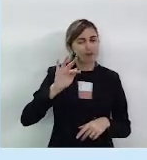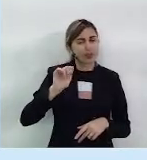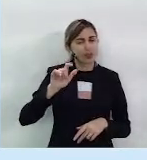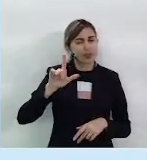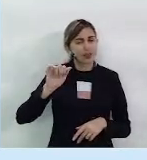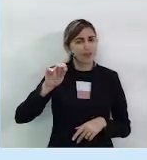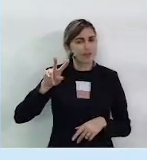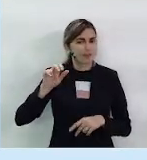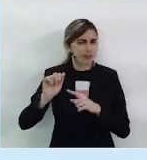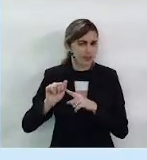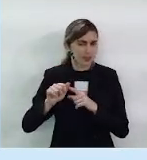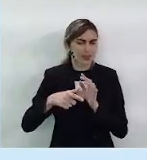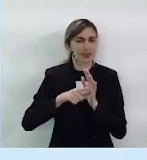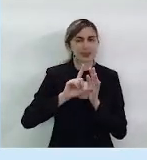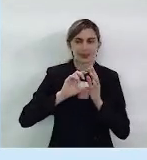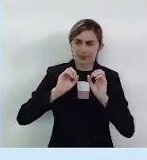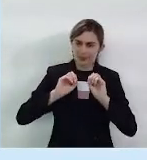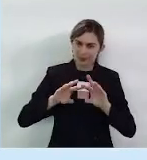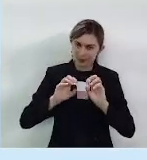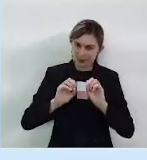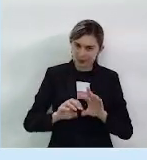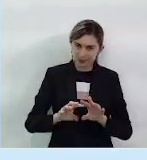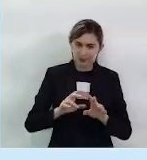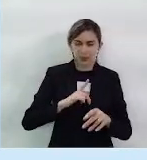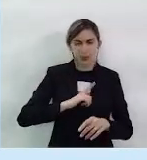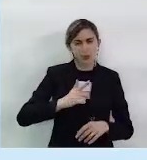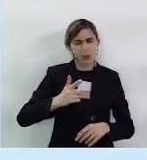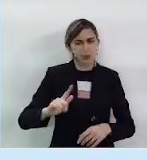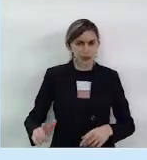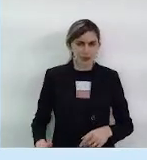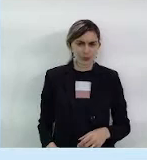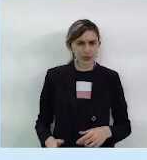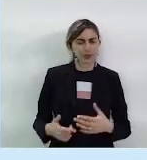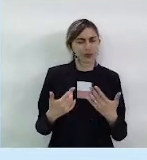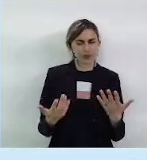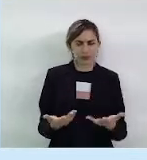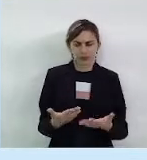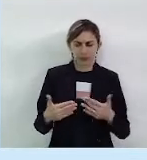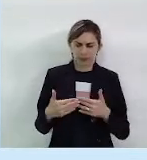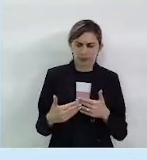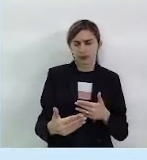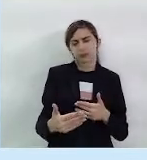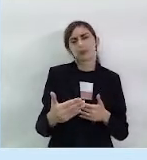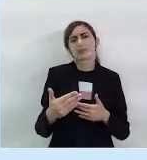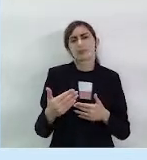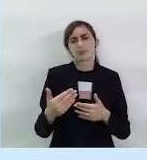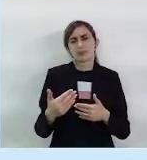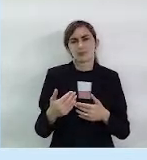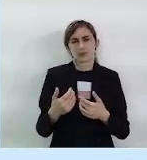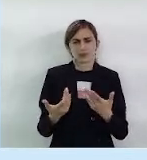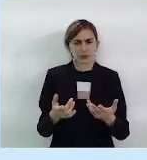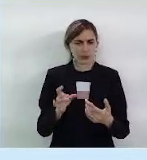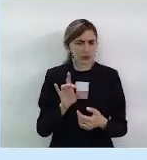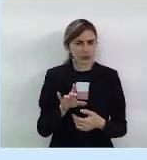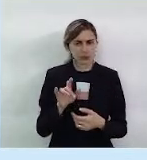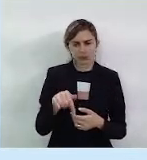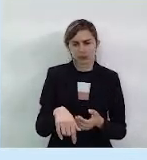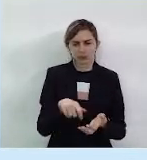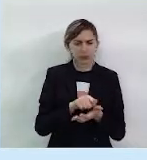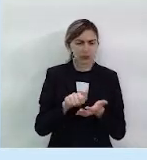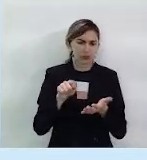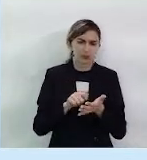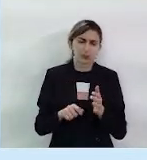Falava antes dessa aula de norma ortográfica. A partir de agora a gente vai começar a empregar não apenas na